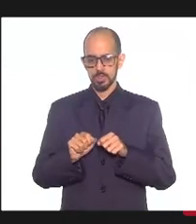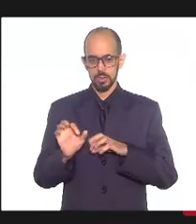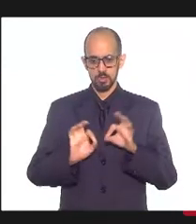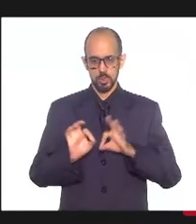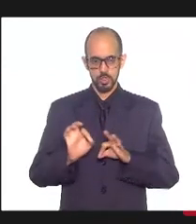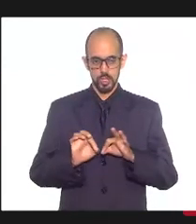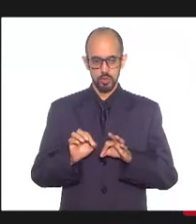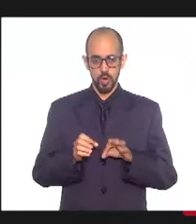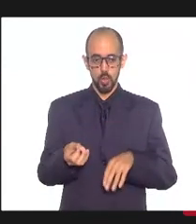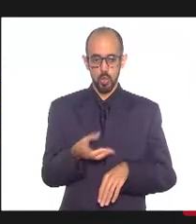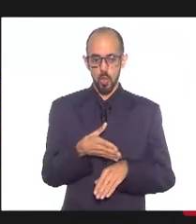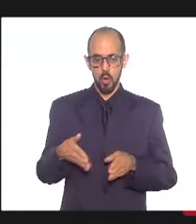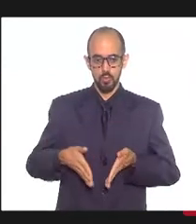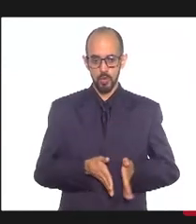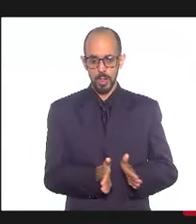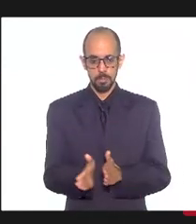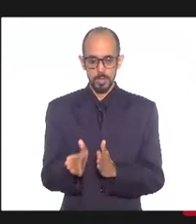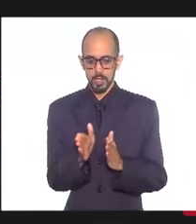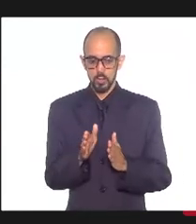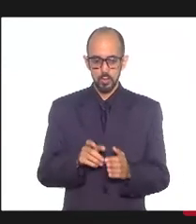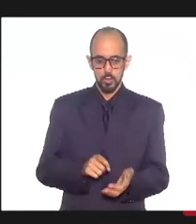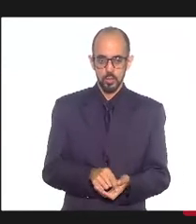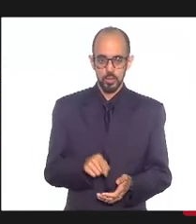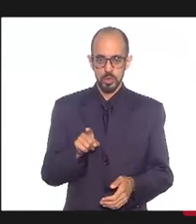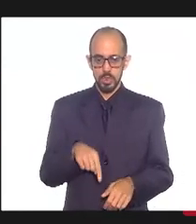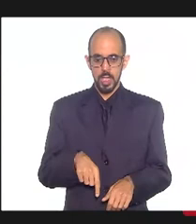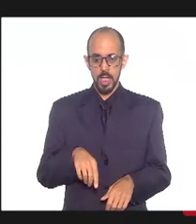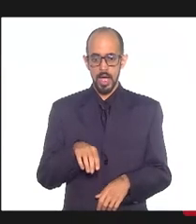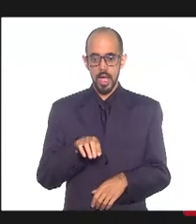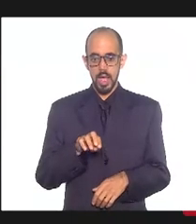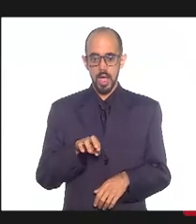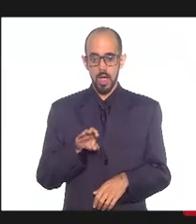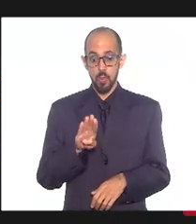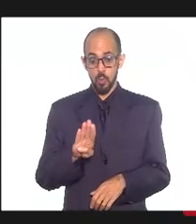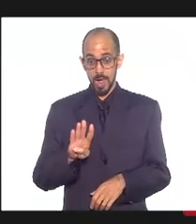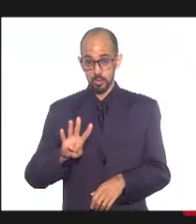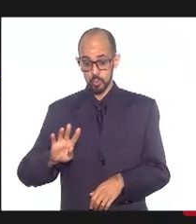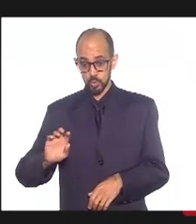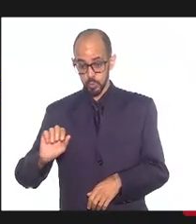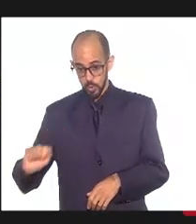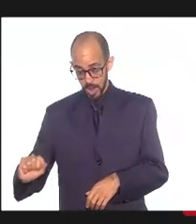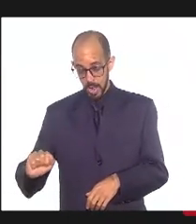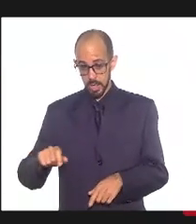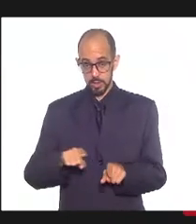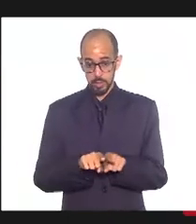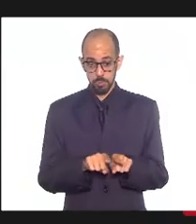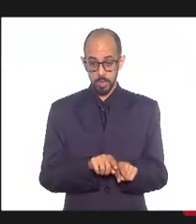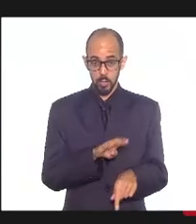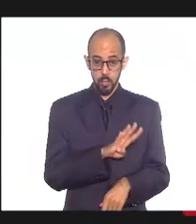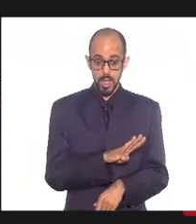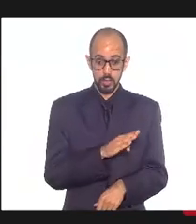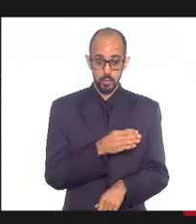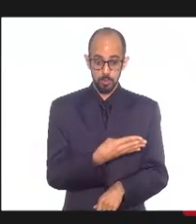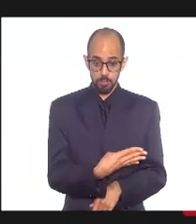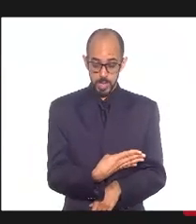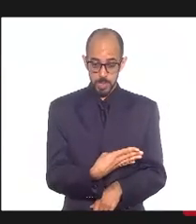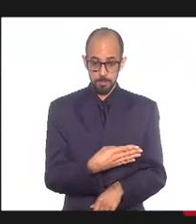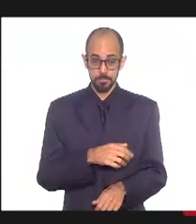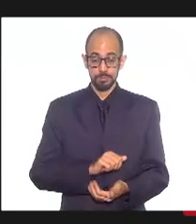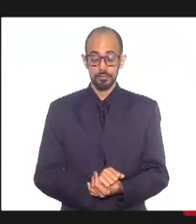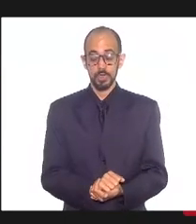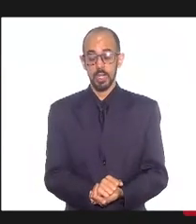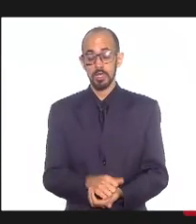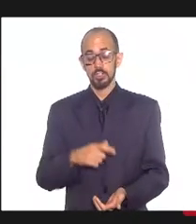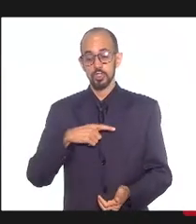nova rota que vai estar em discussão, que é chamada Rota 4A e 4B. O Campo de Bacalhau, que é o antigo Campo de Carcará, vai ter uma oferta de gás muito